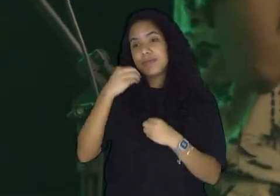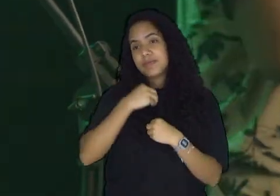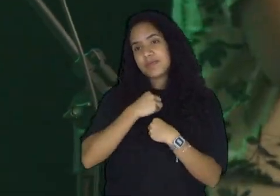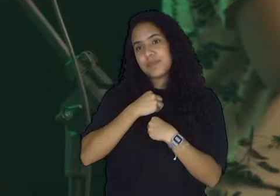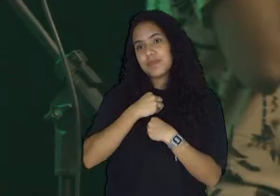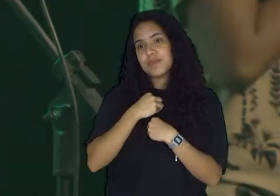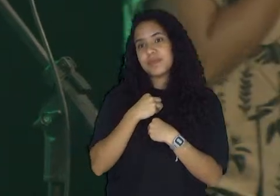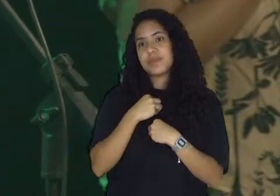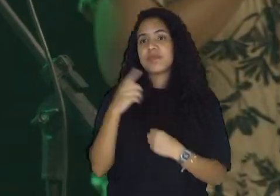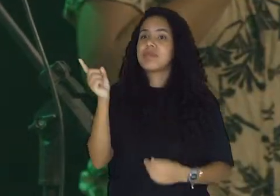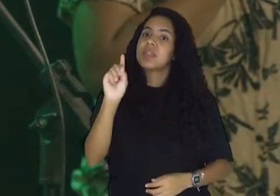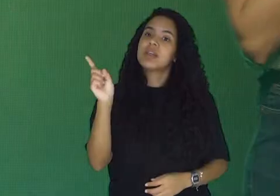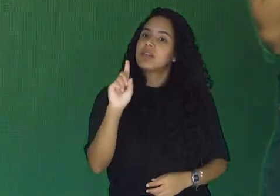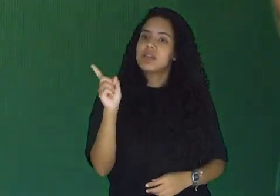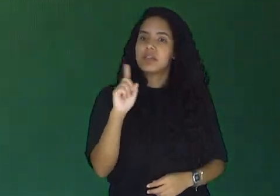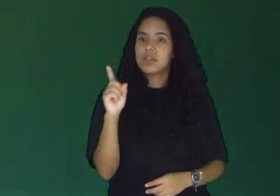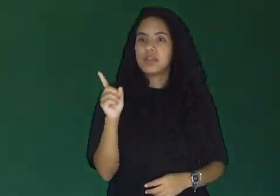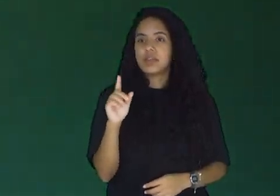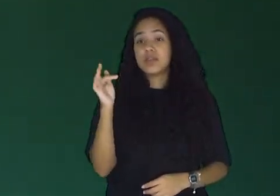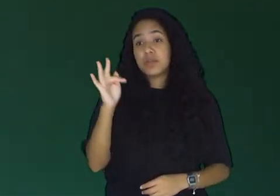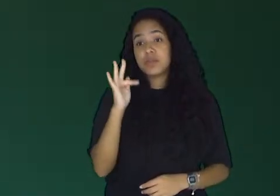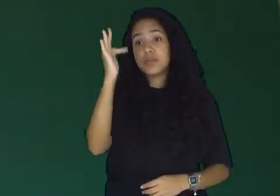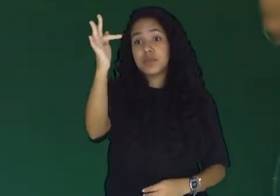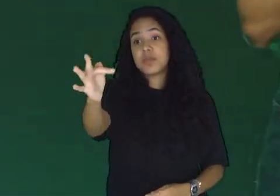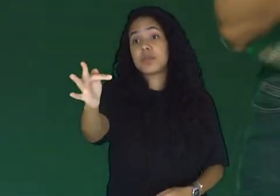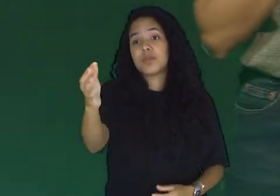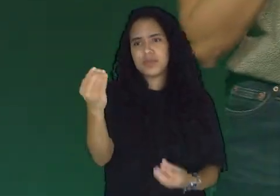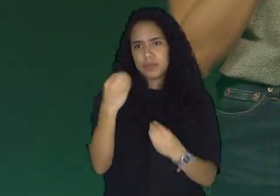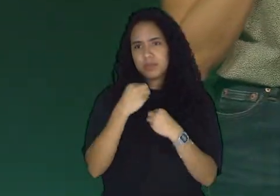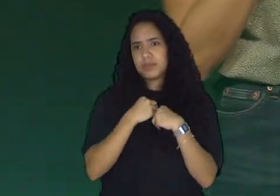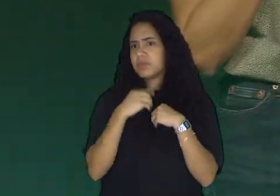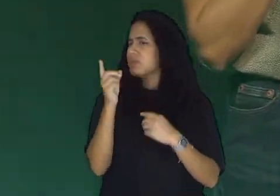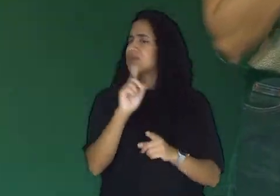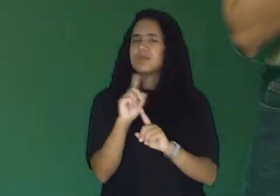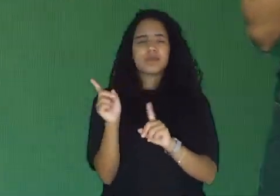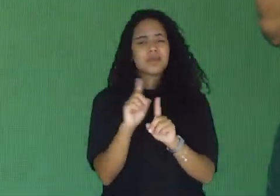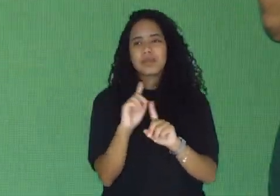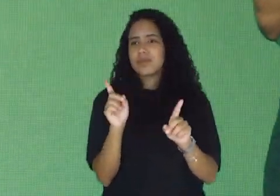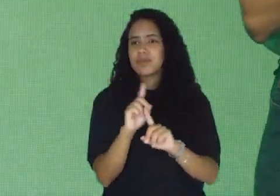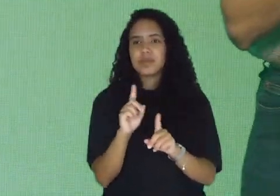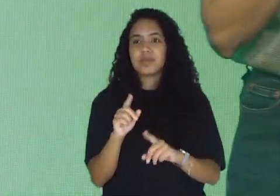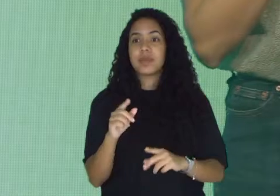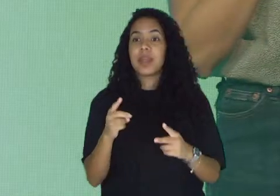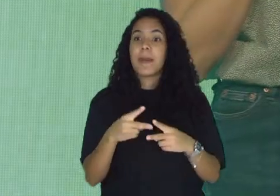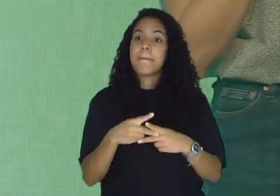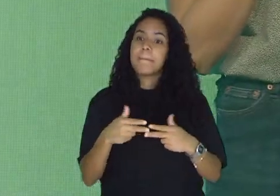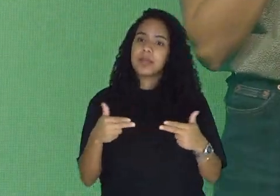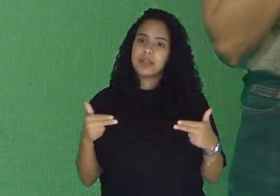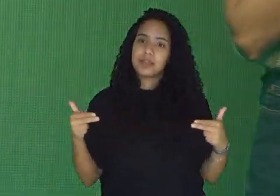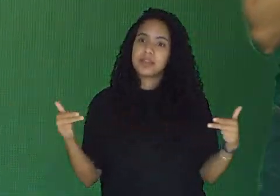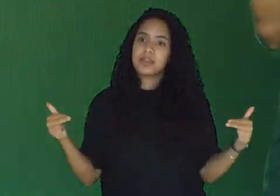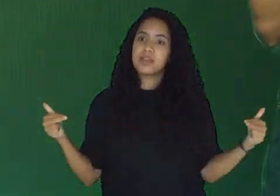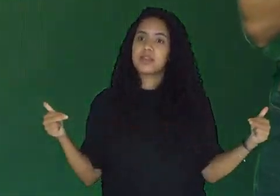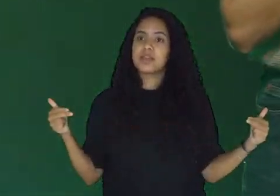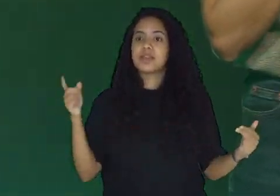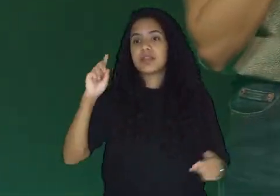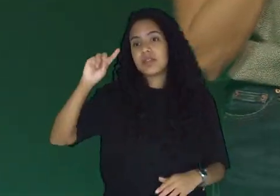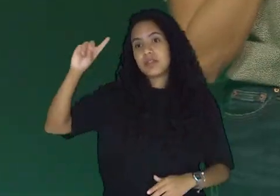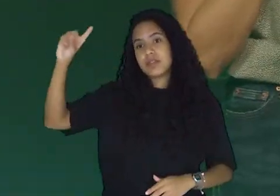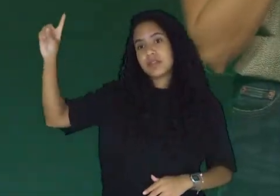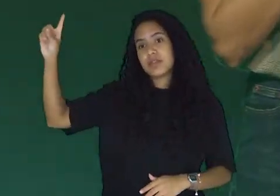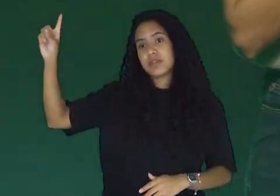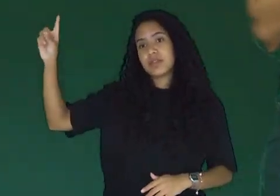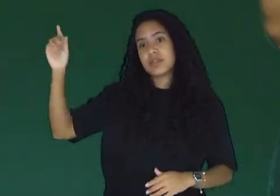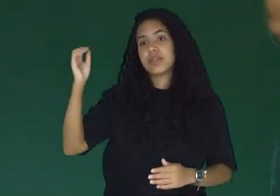entregou, que já está à disposição para hoje, para aqui e agora. Porque se eu preciso de algo para viver uma